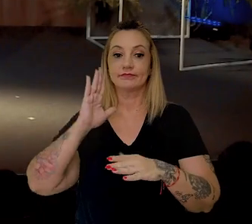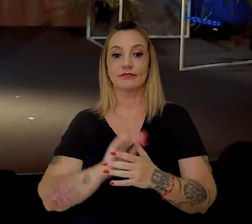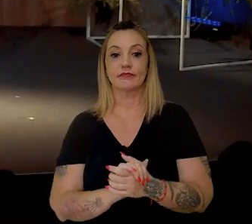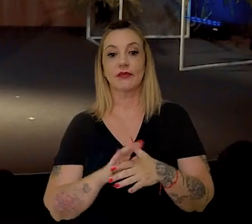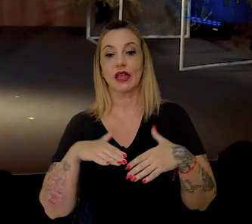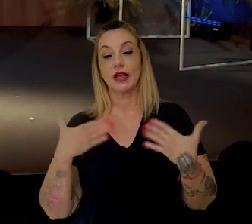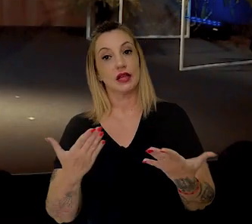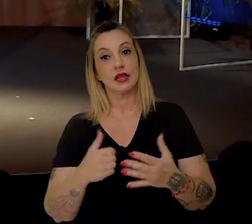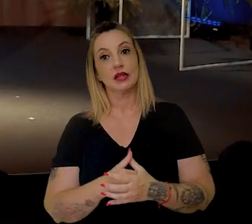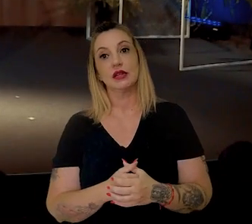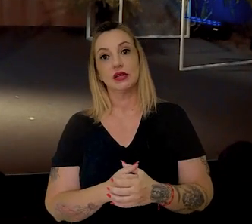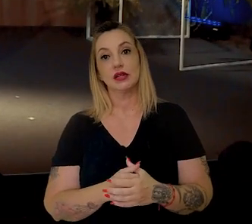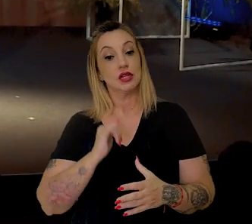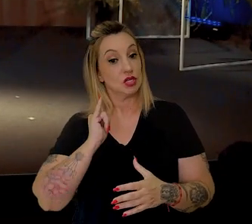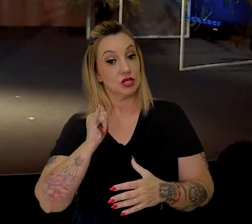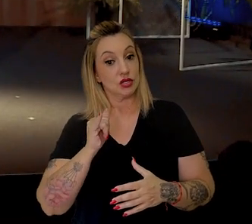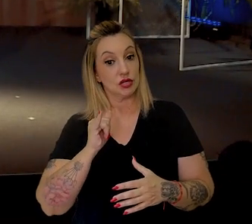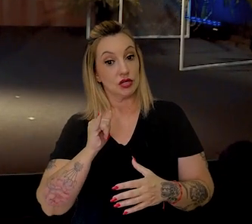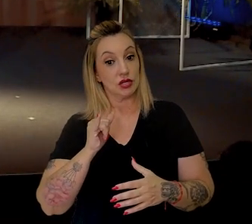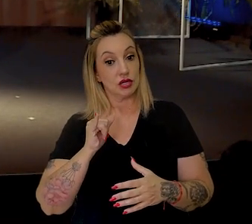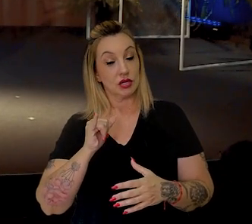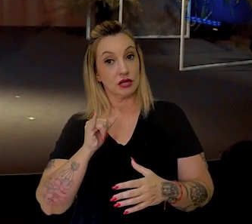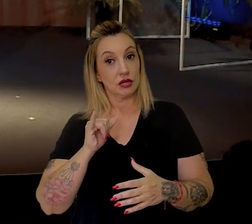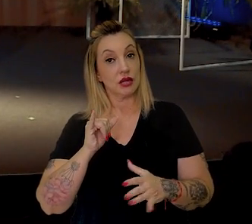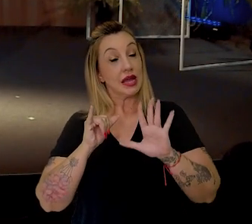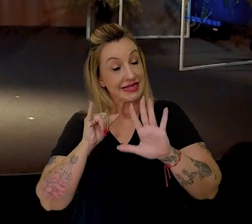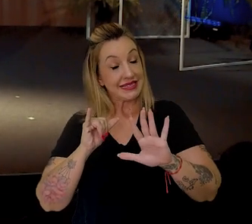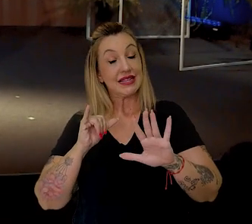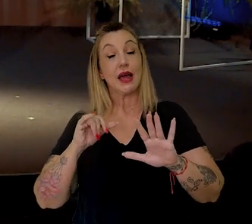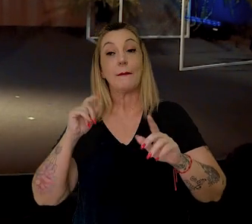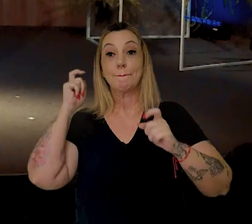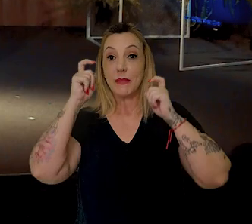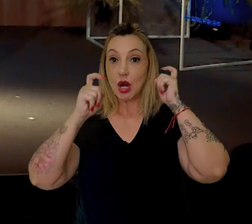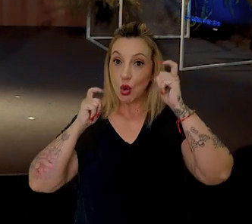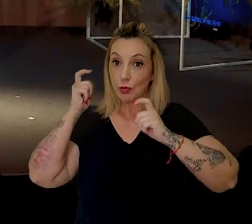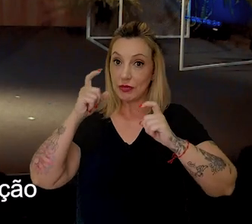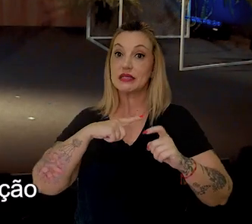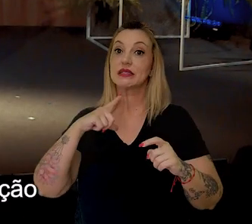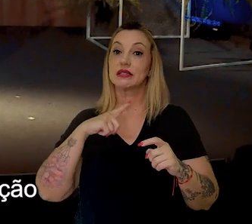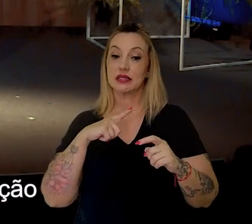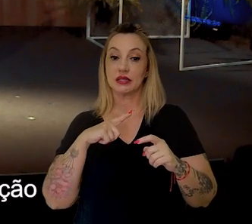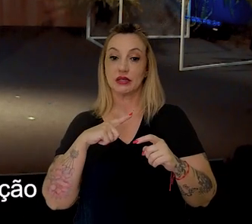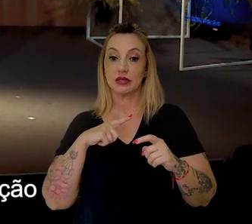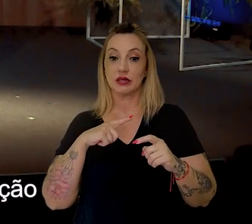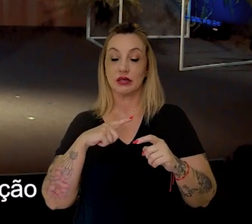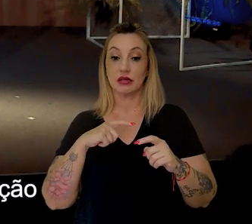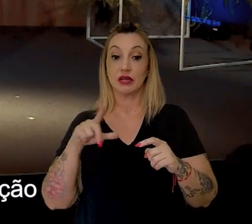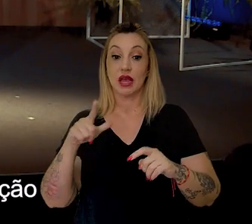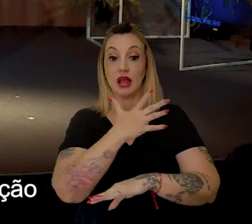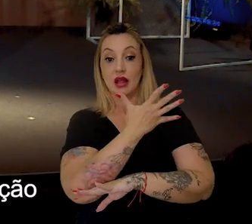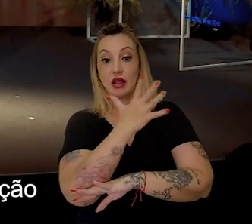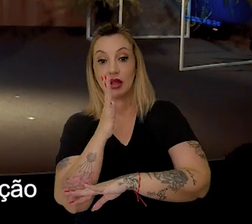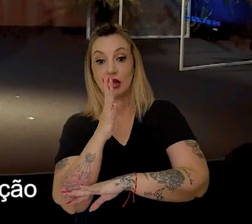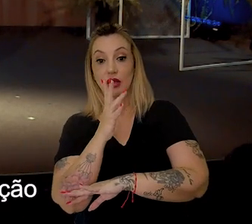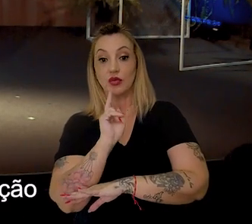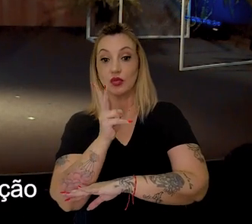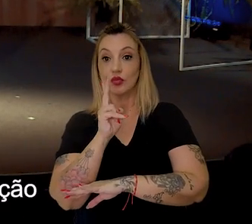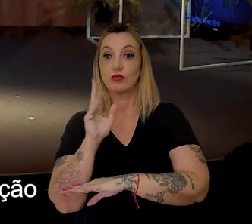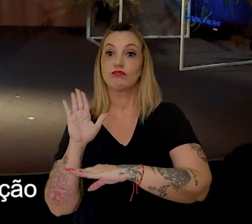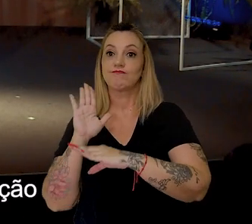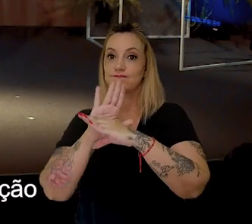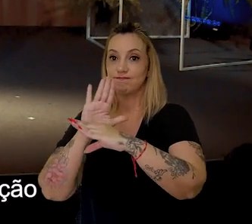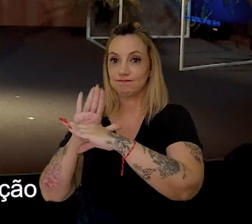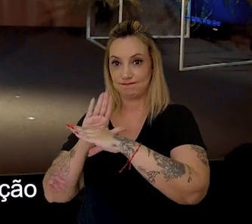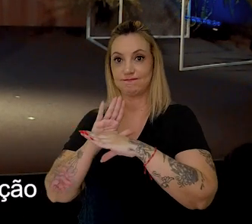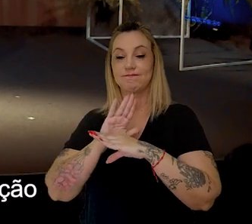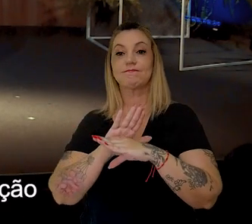então Eh Não tô dizendo que eu tenho uma preocupa enquanto que as florestas vão poder continuar